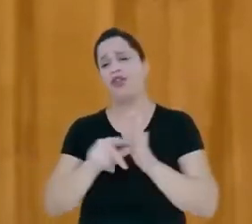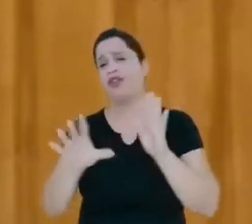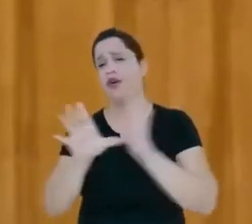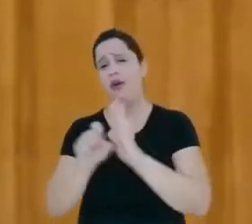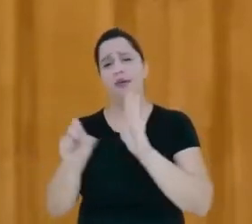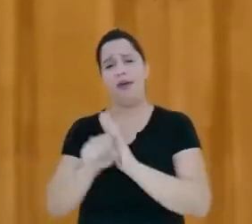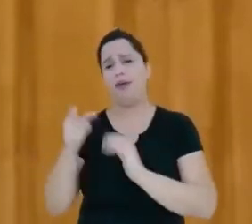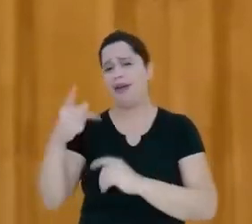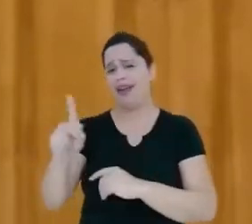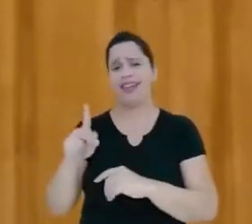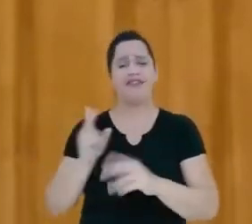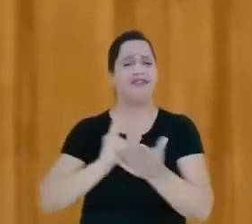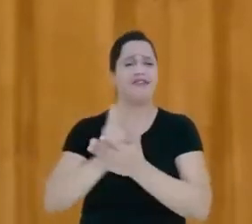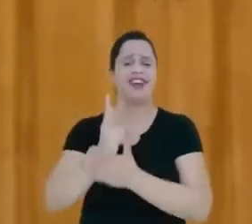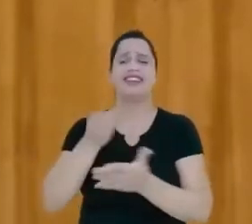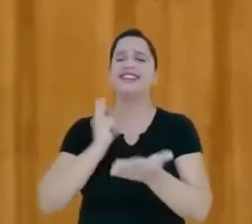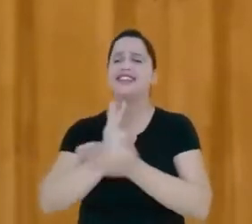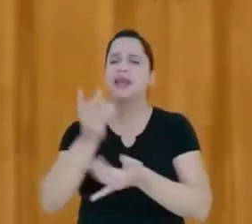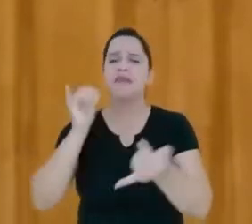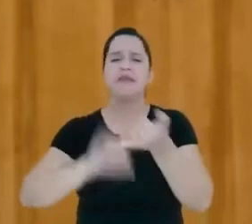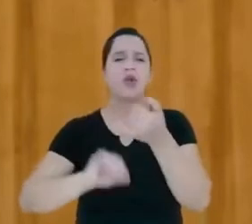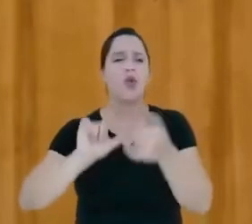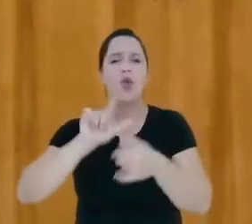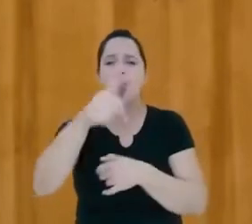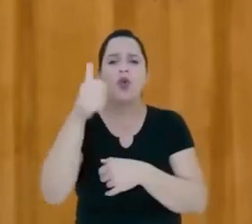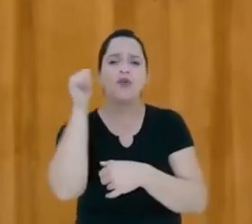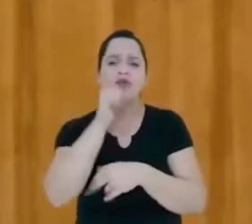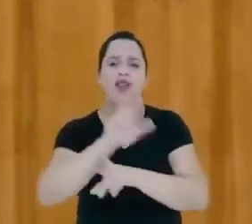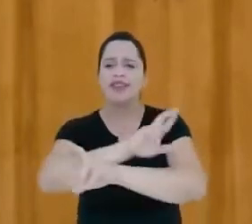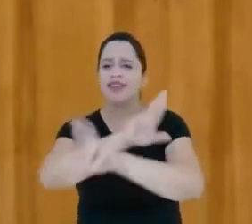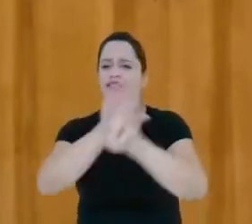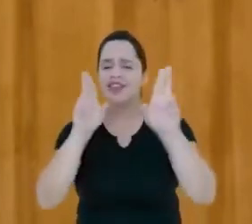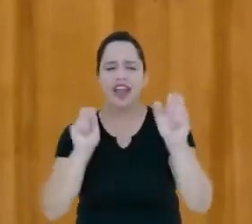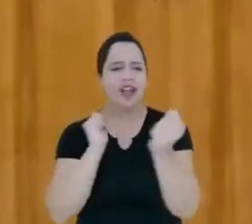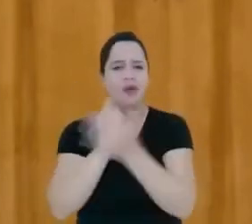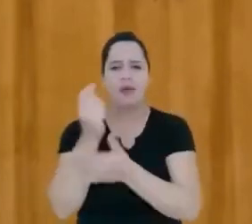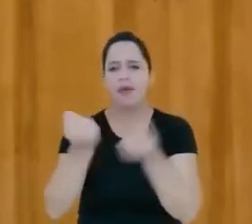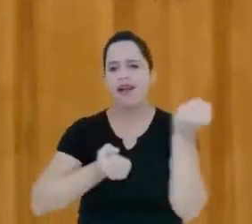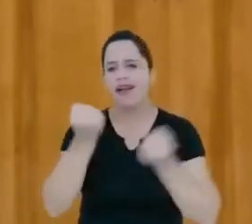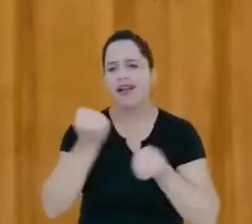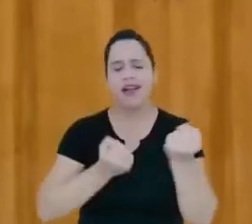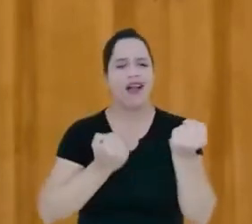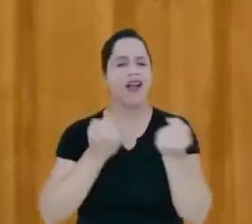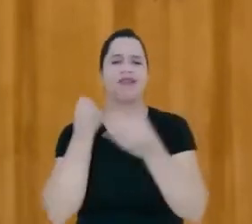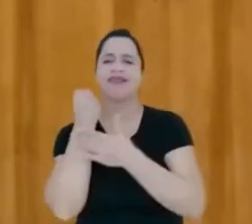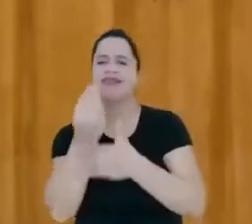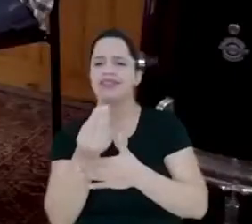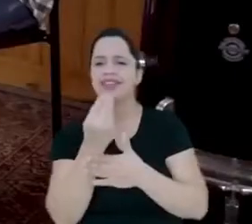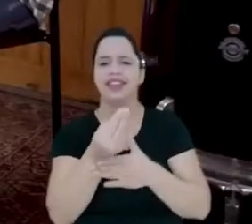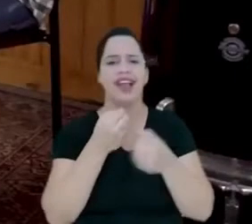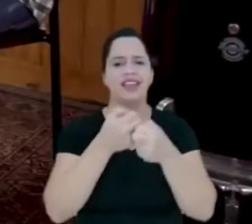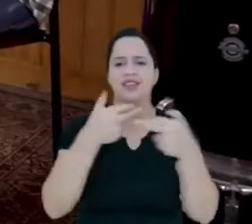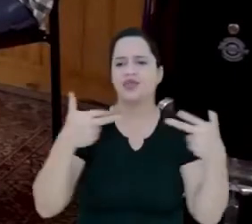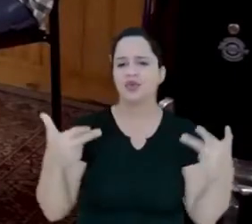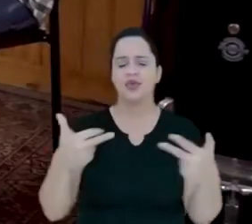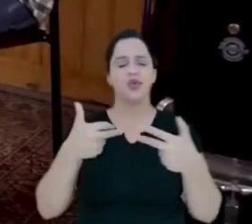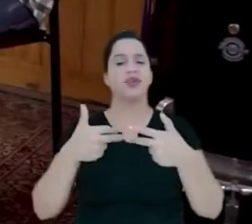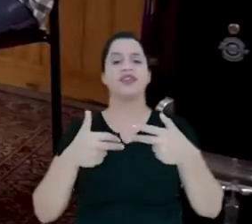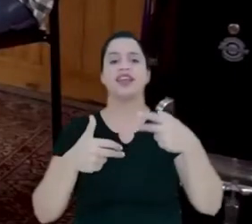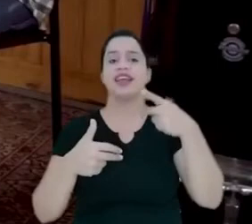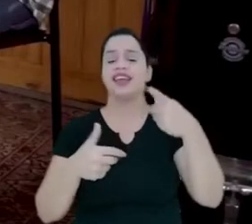ele. Arruma, sempre tá com mulher diferente, ela compra carro pra ele, dá as coisas pra